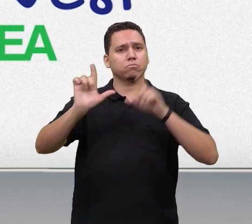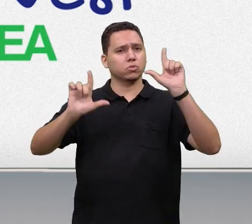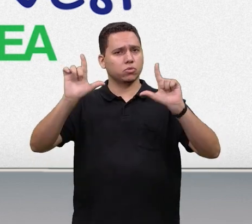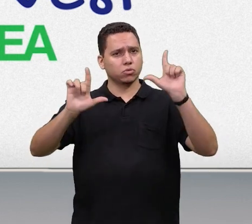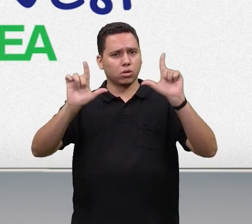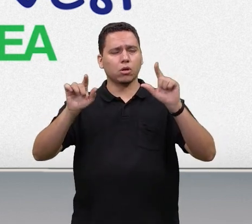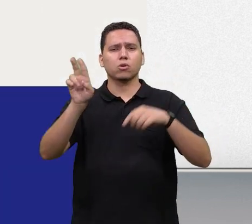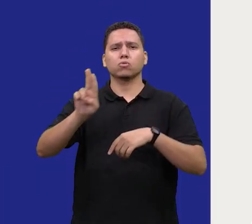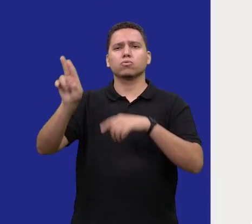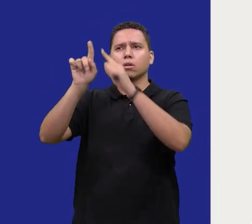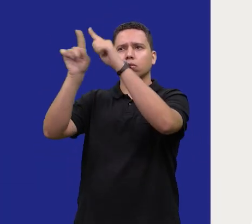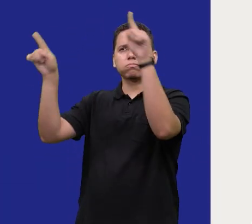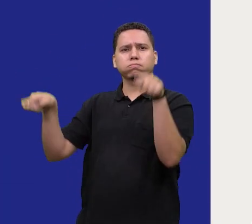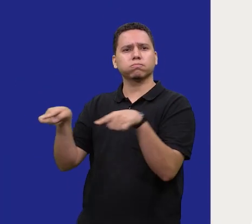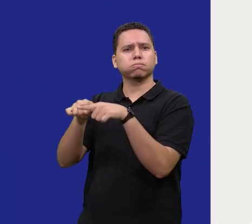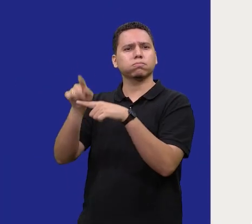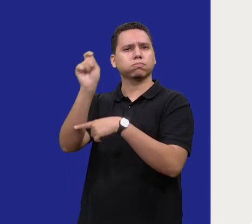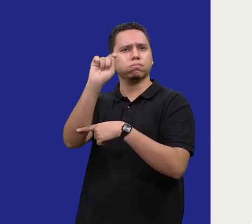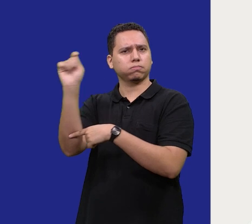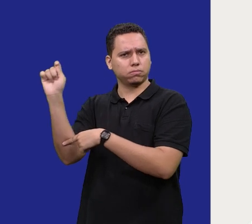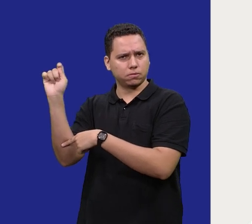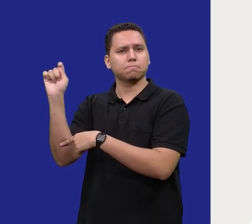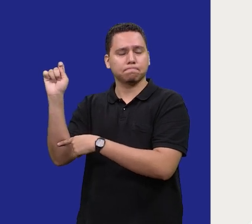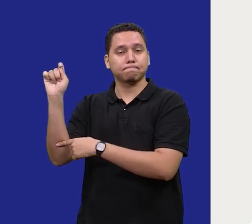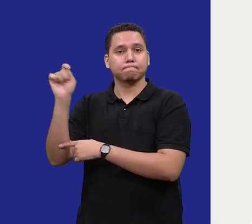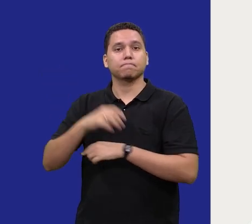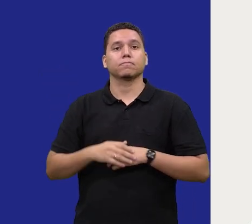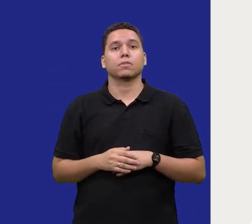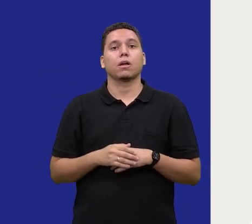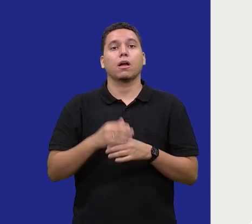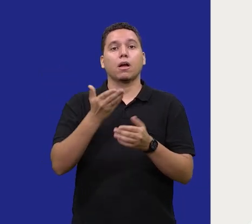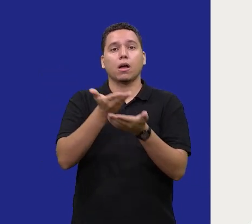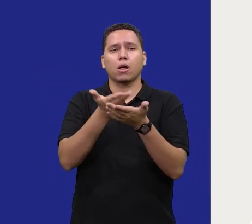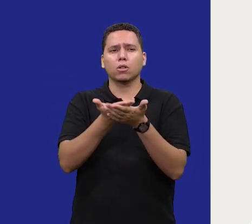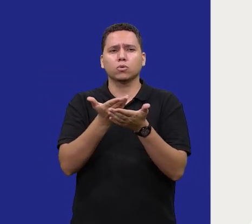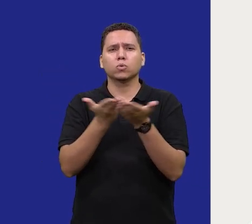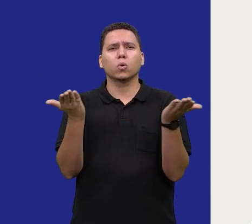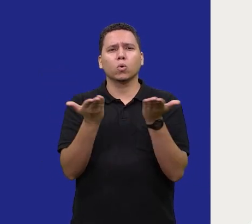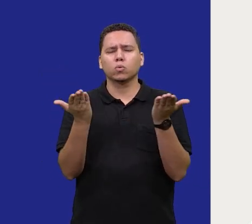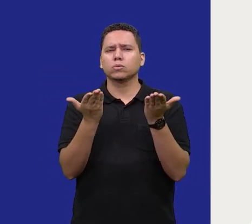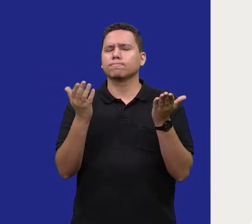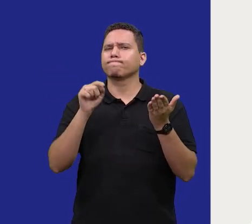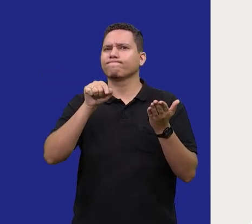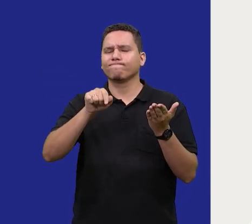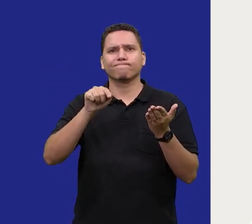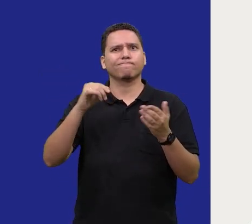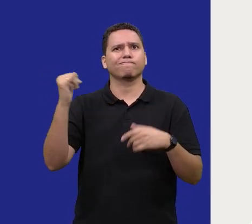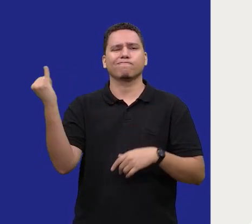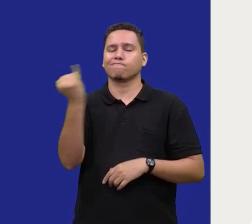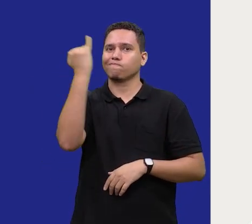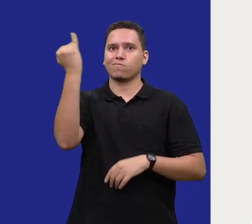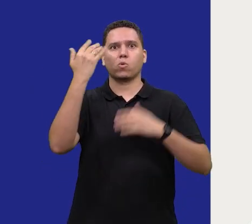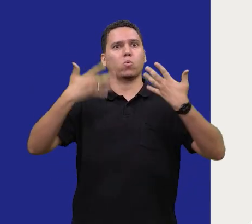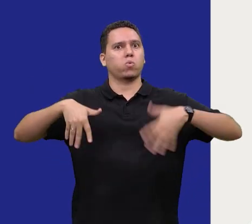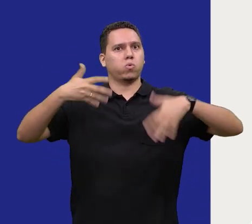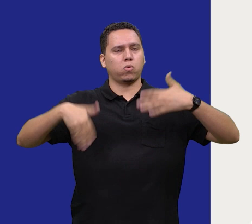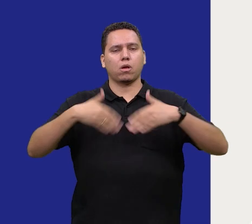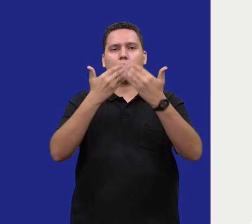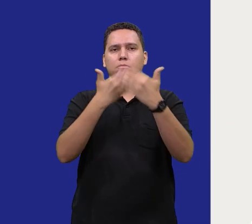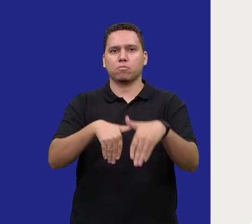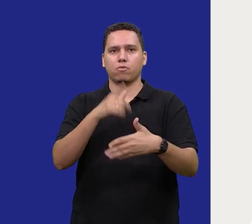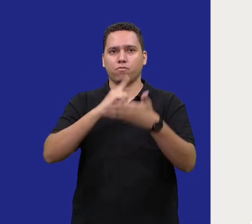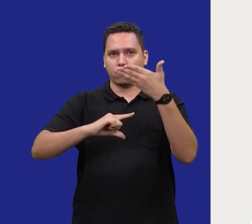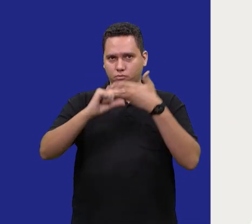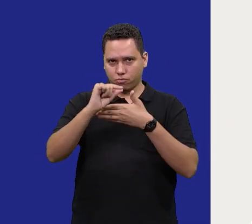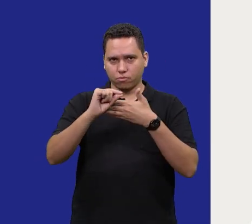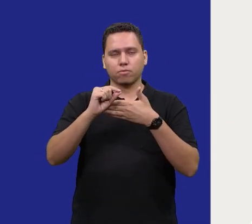interativa para as anotações. Nossa aula de hoje vai estar associada a um dos assuntos mais importantes que você tem para a prova da UEA. E nesse caso o CIS também,